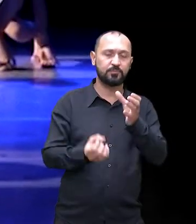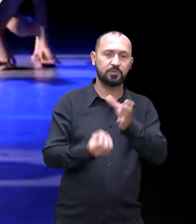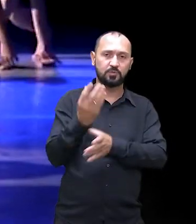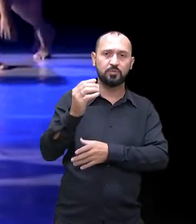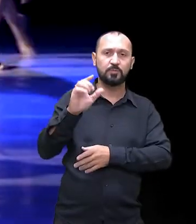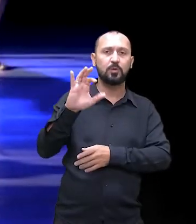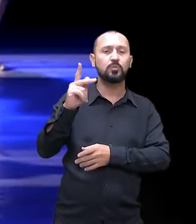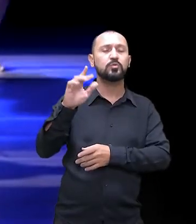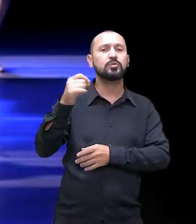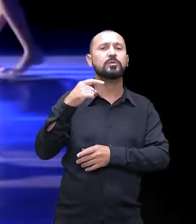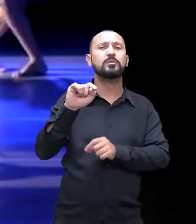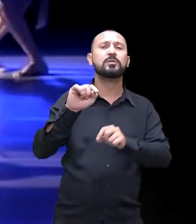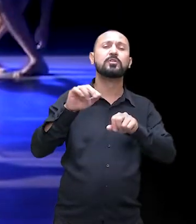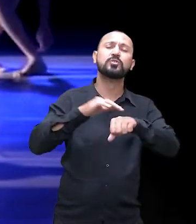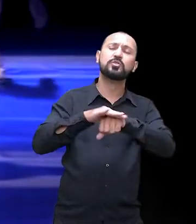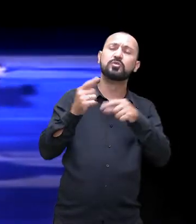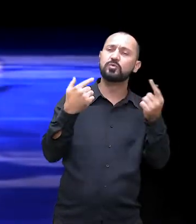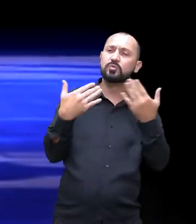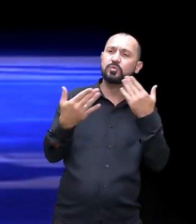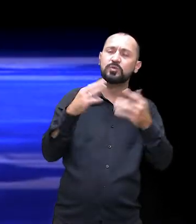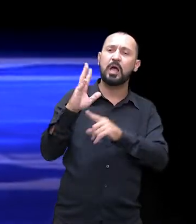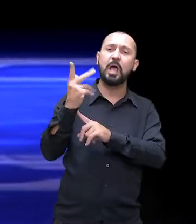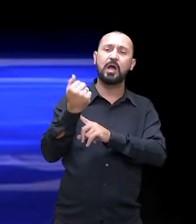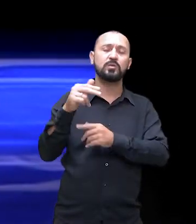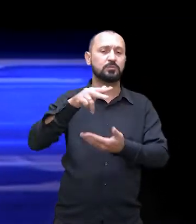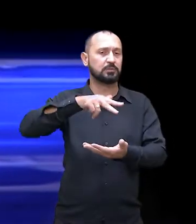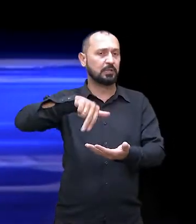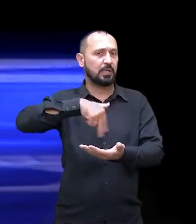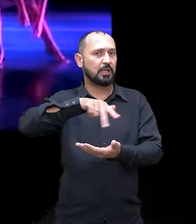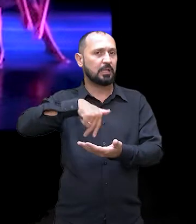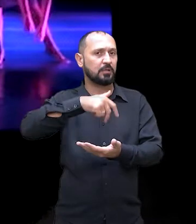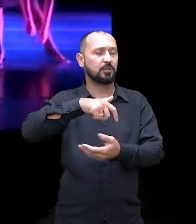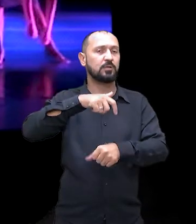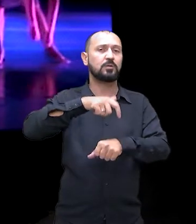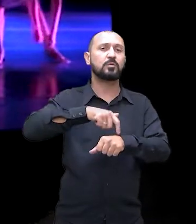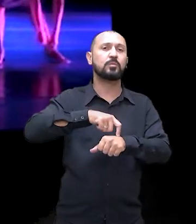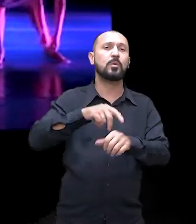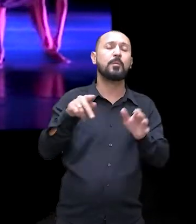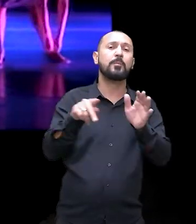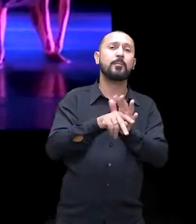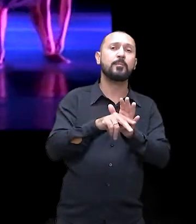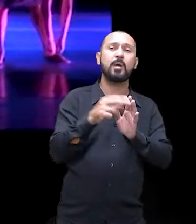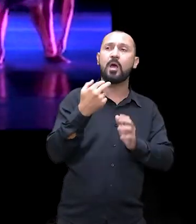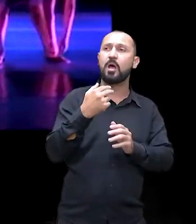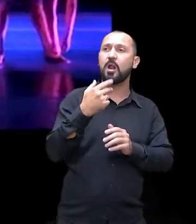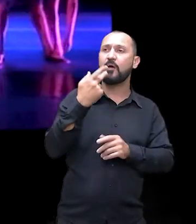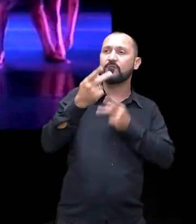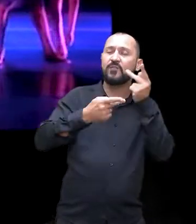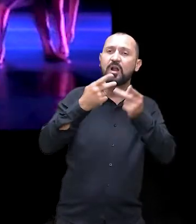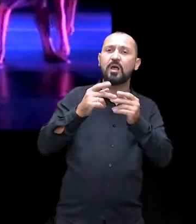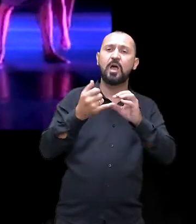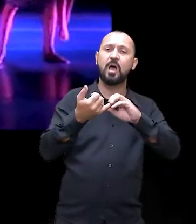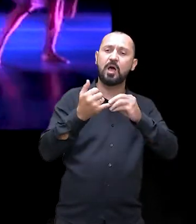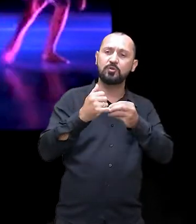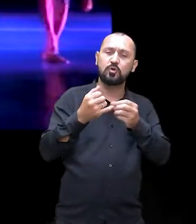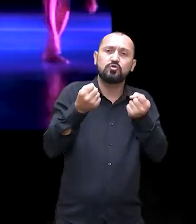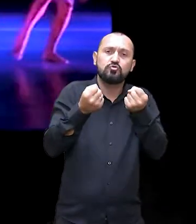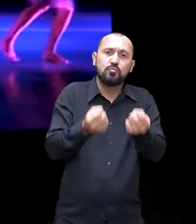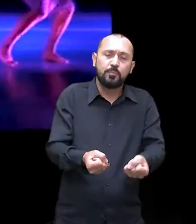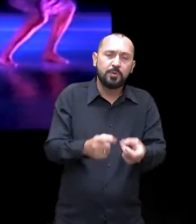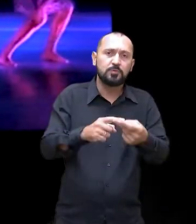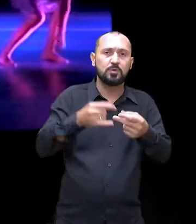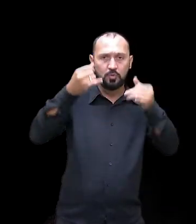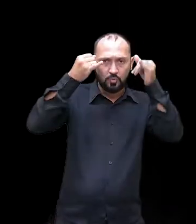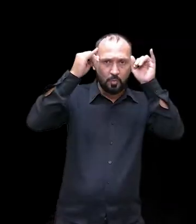Chico Neller, que discutiu o papel da arte através da dança, num lugar em que a língua falada é a da soja, da